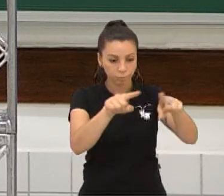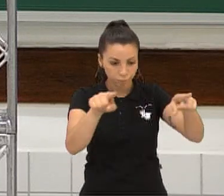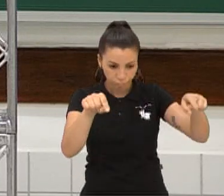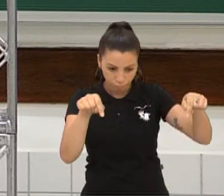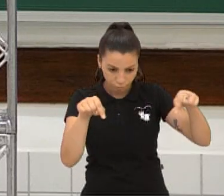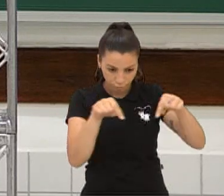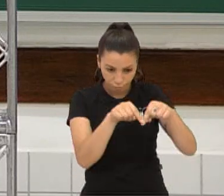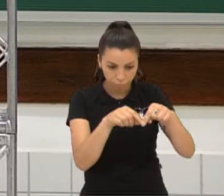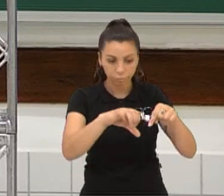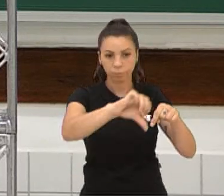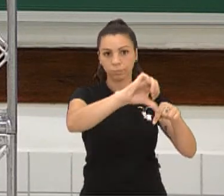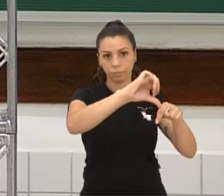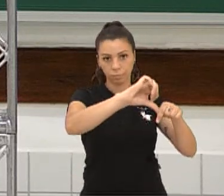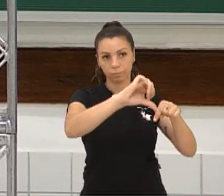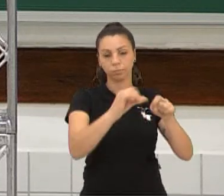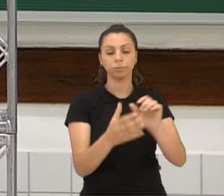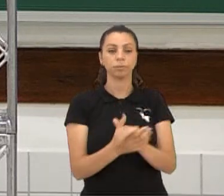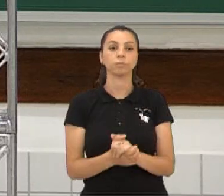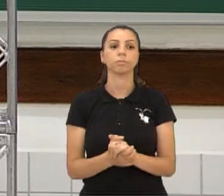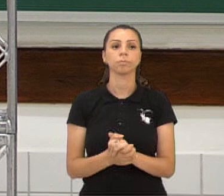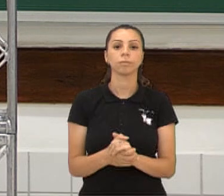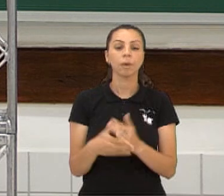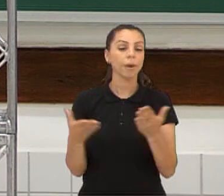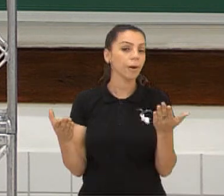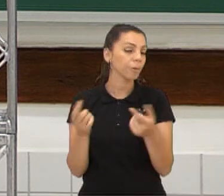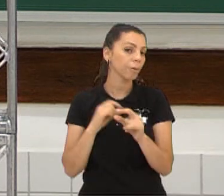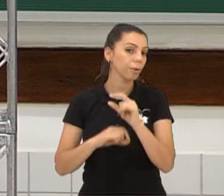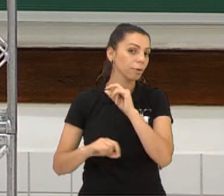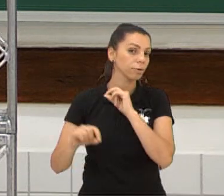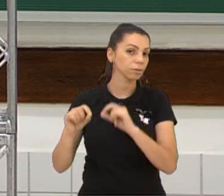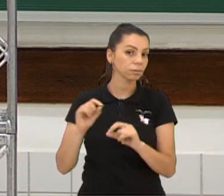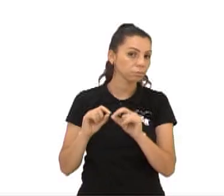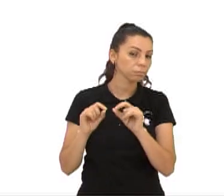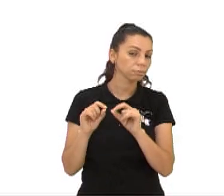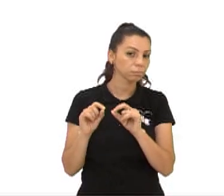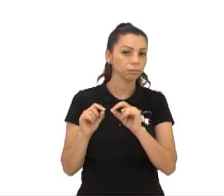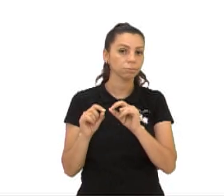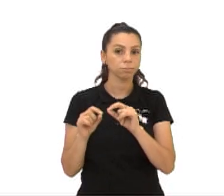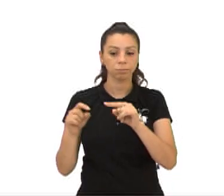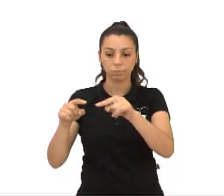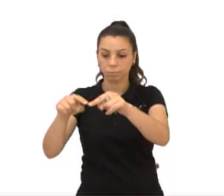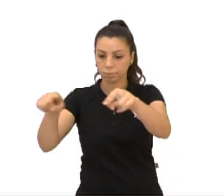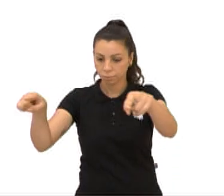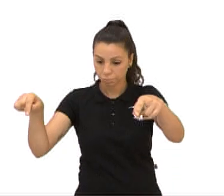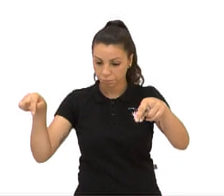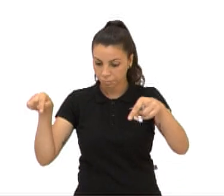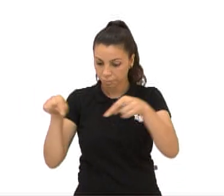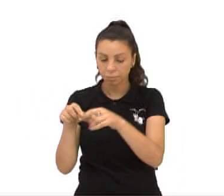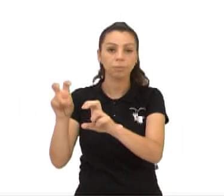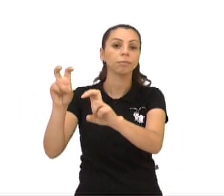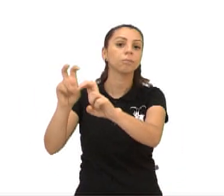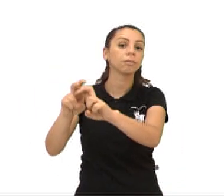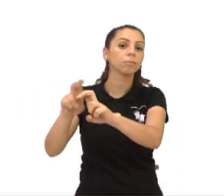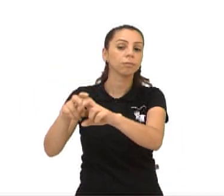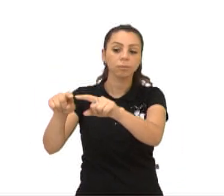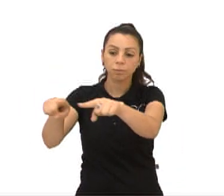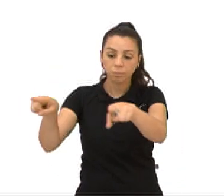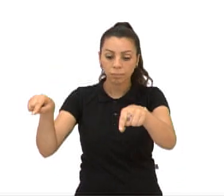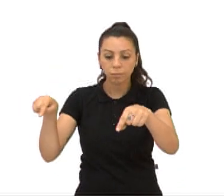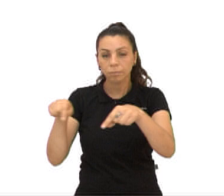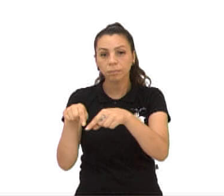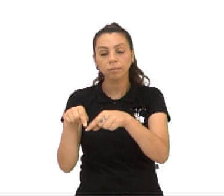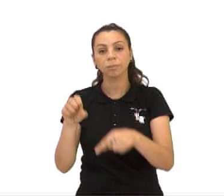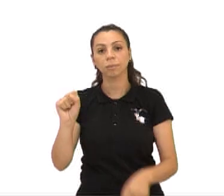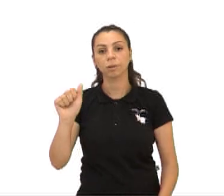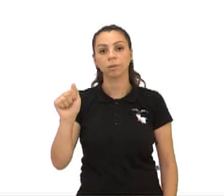2, 9. Quanto será que vai ser a área do piso da sala, né? Da sala.